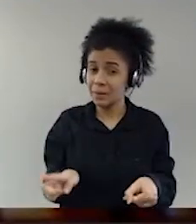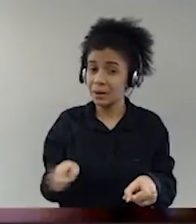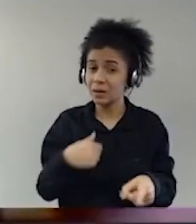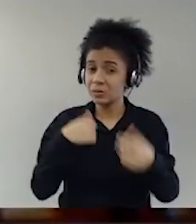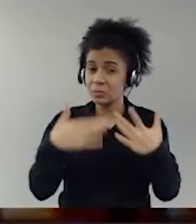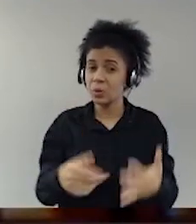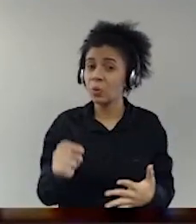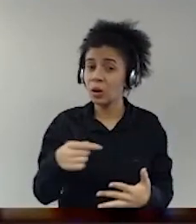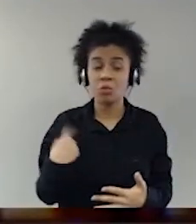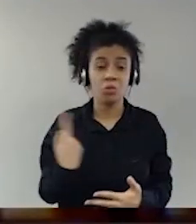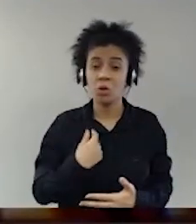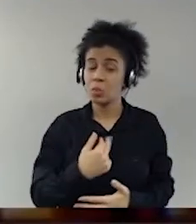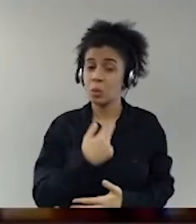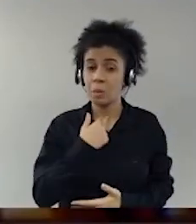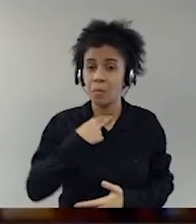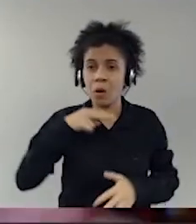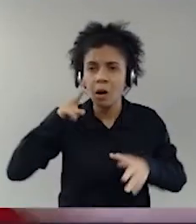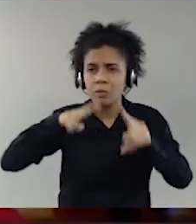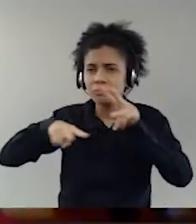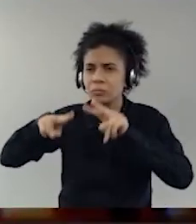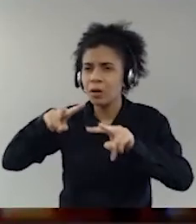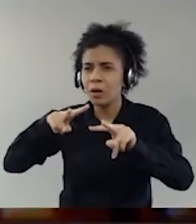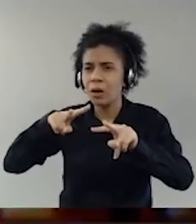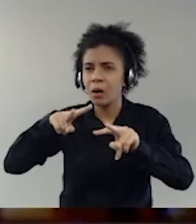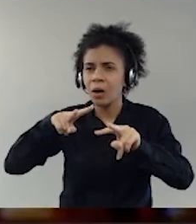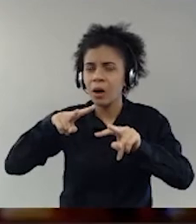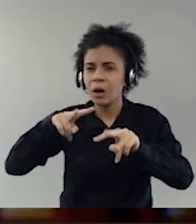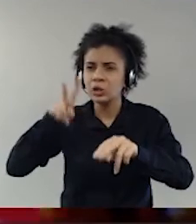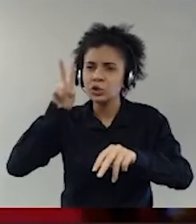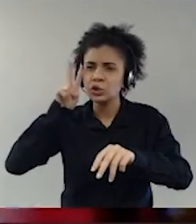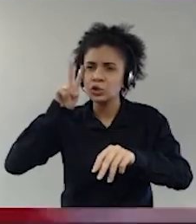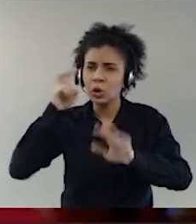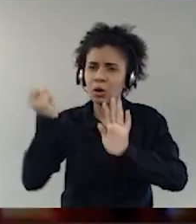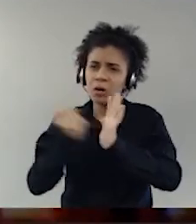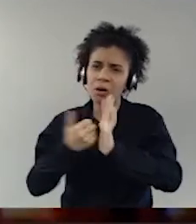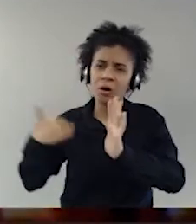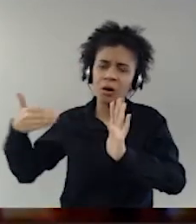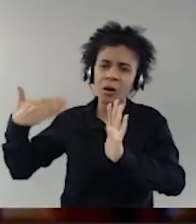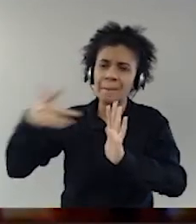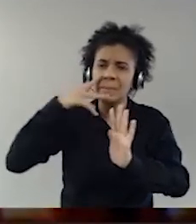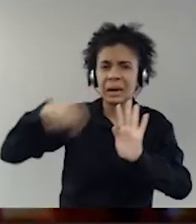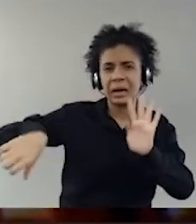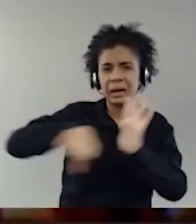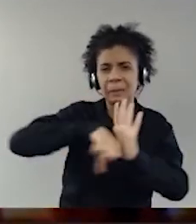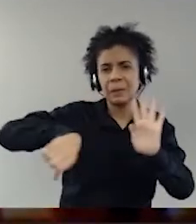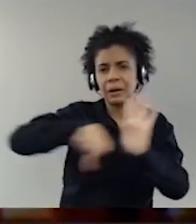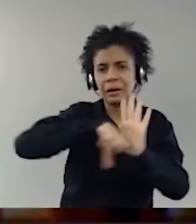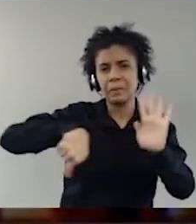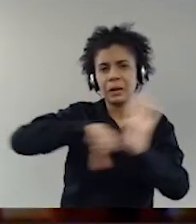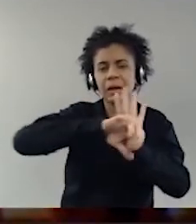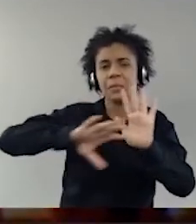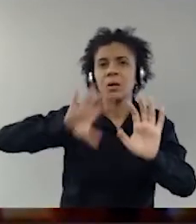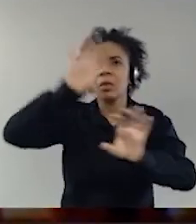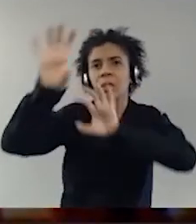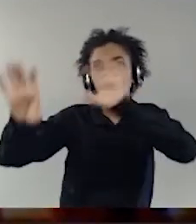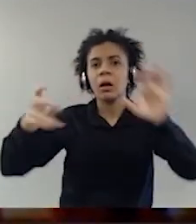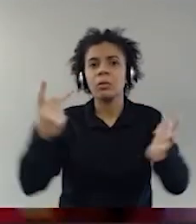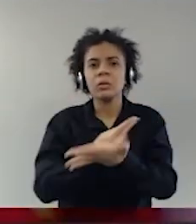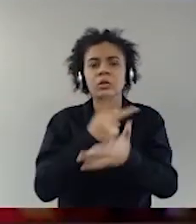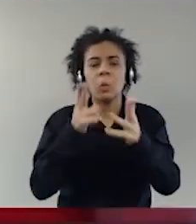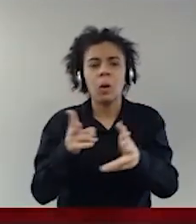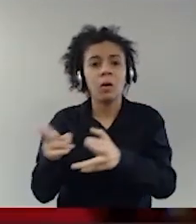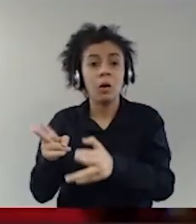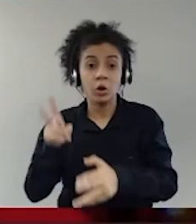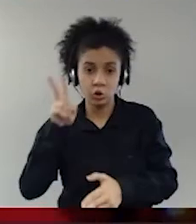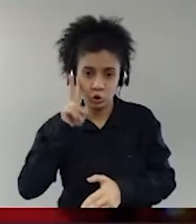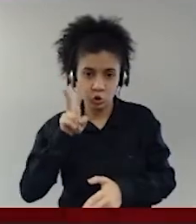que nós também não podemos analisar a história como se fosse um crime continuado, que se repete nas mesmas condições de tempo, lugar e modo de execução. A